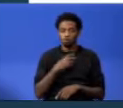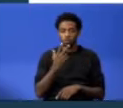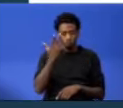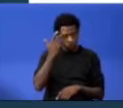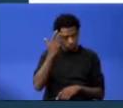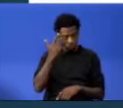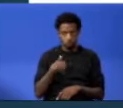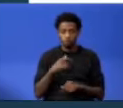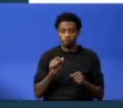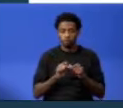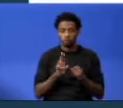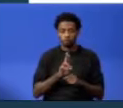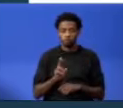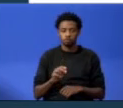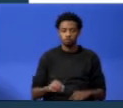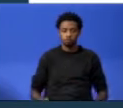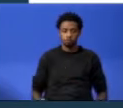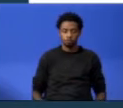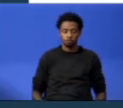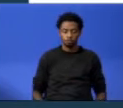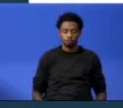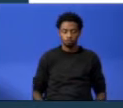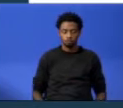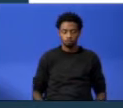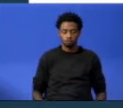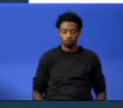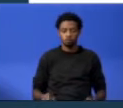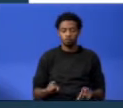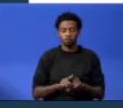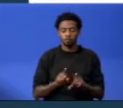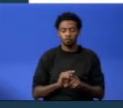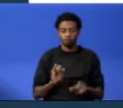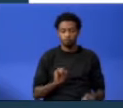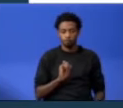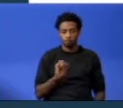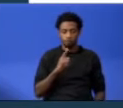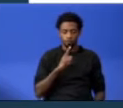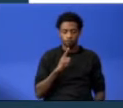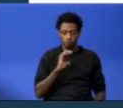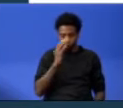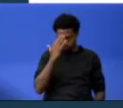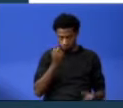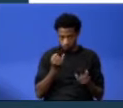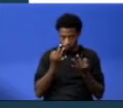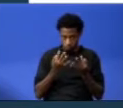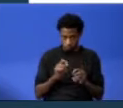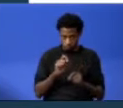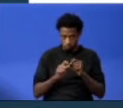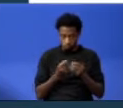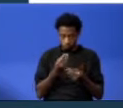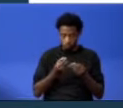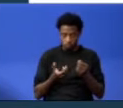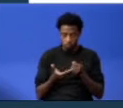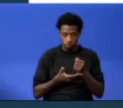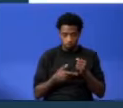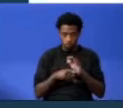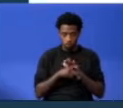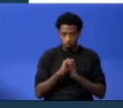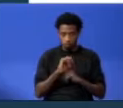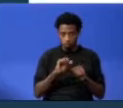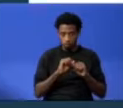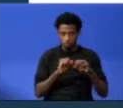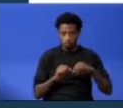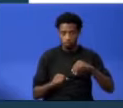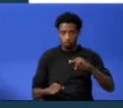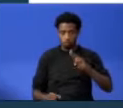a gente utilizar. Além da classificação, outro fator importante de entender é enquanto a estrutura do músculo